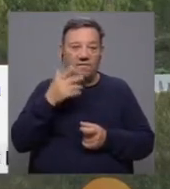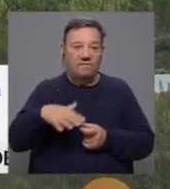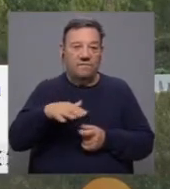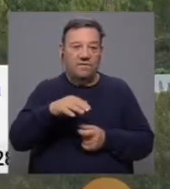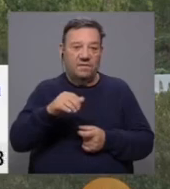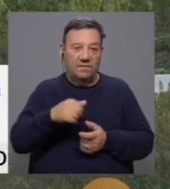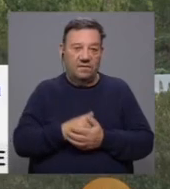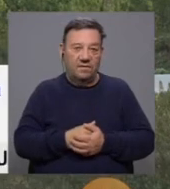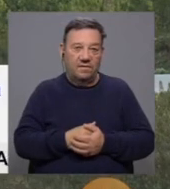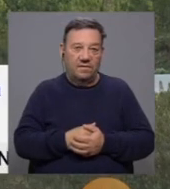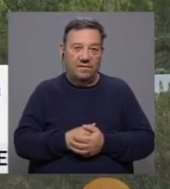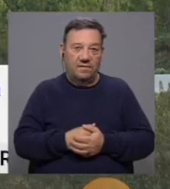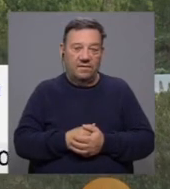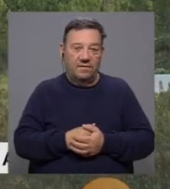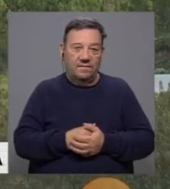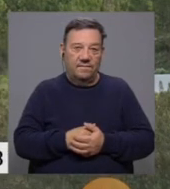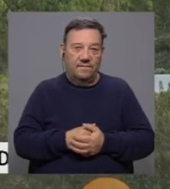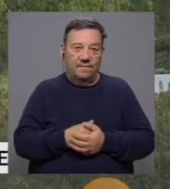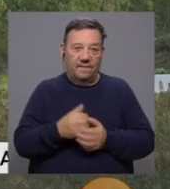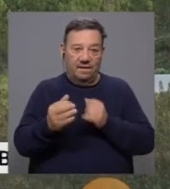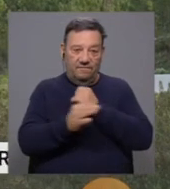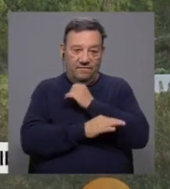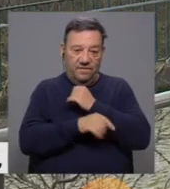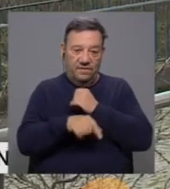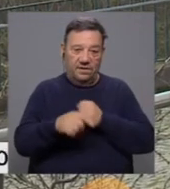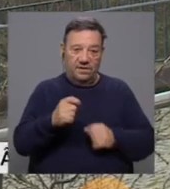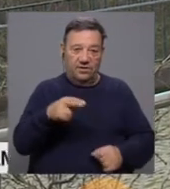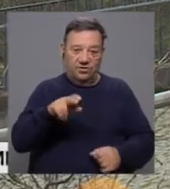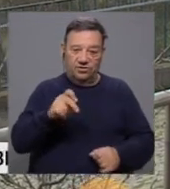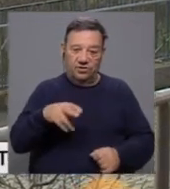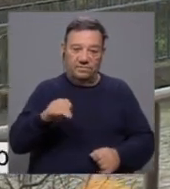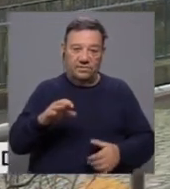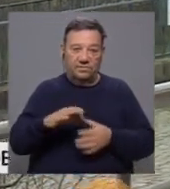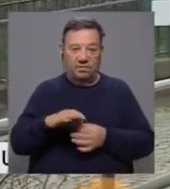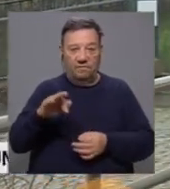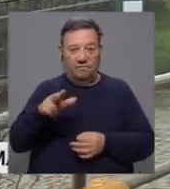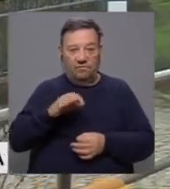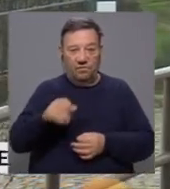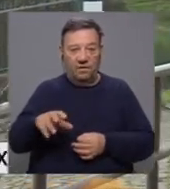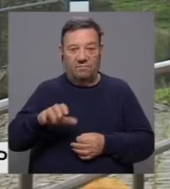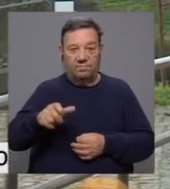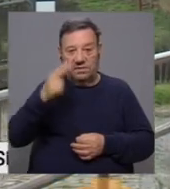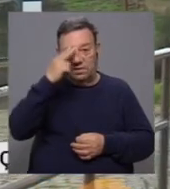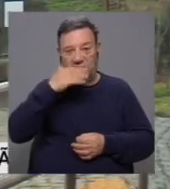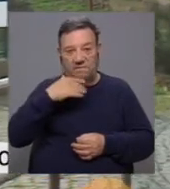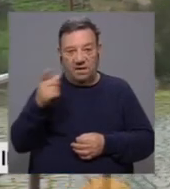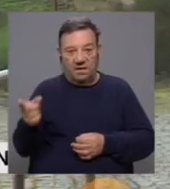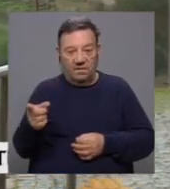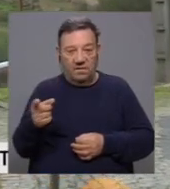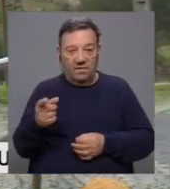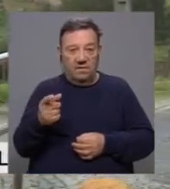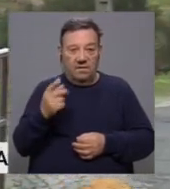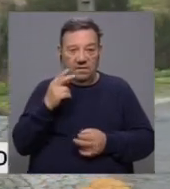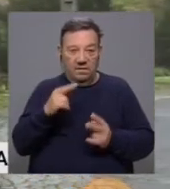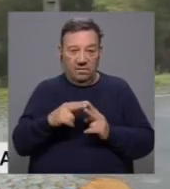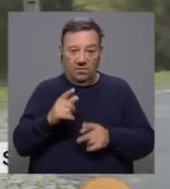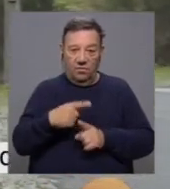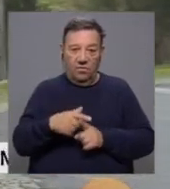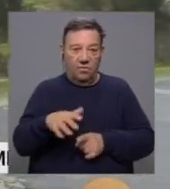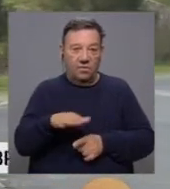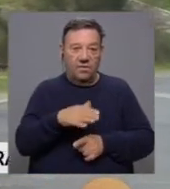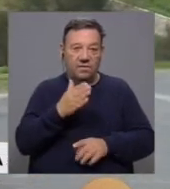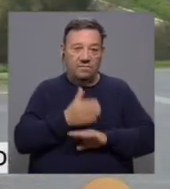nesta área. A freguesia de Enxames pertence ao Conselho do Fundão, distrito de Castelo Branco. Encontra-se localizada